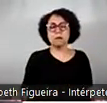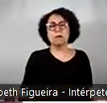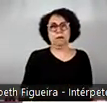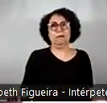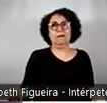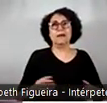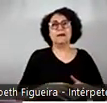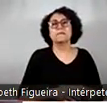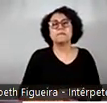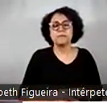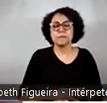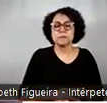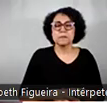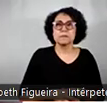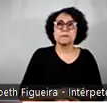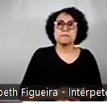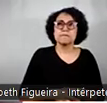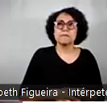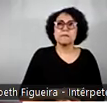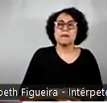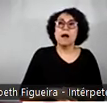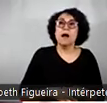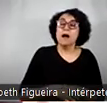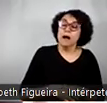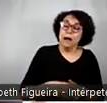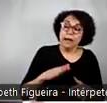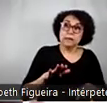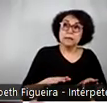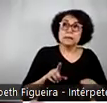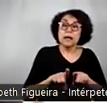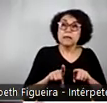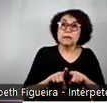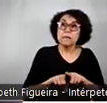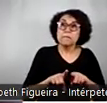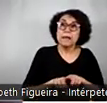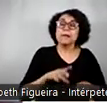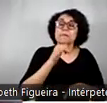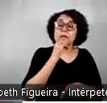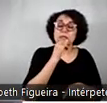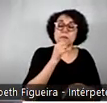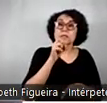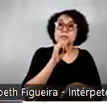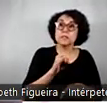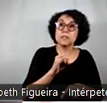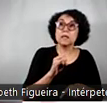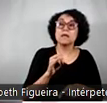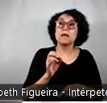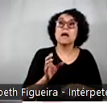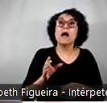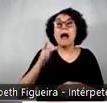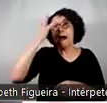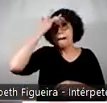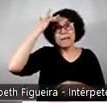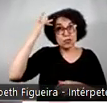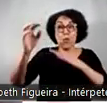país, sendo que a pessoa migrante refugiada, ela, quando ela está no Brasil, ela está gerando a economia da brasileira, né?